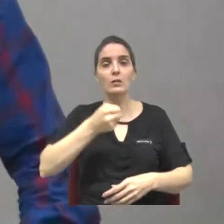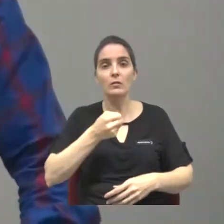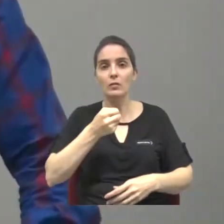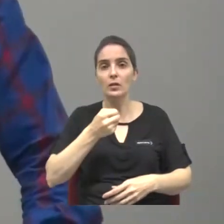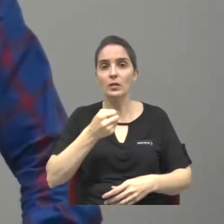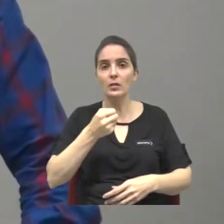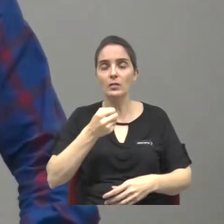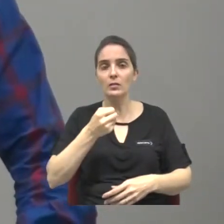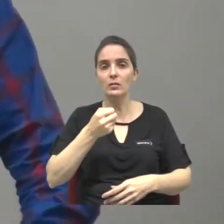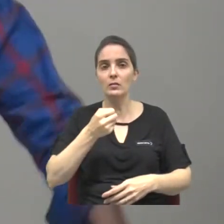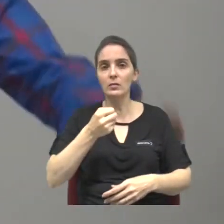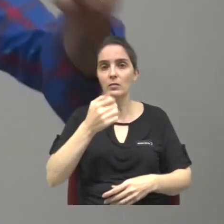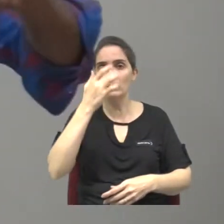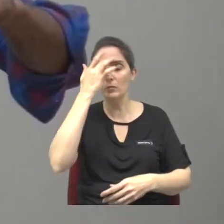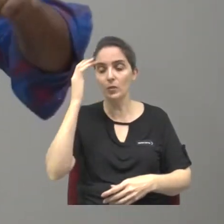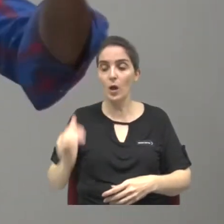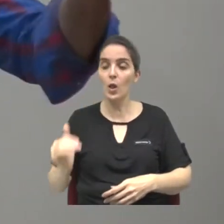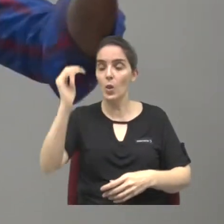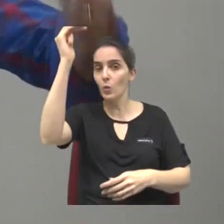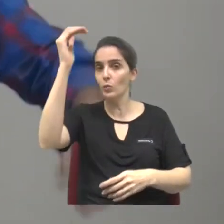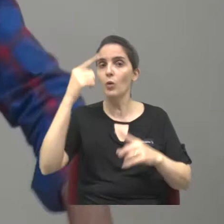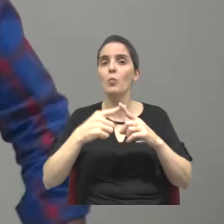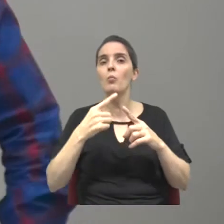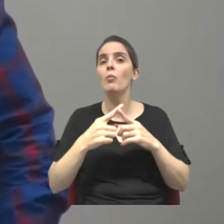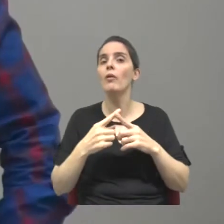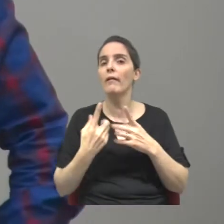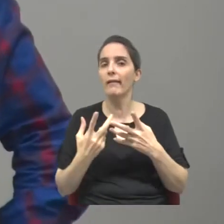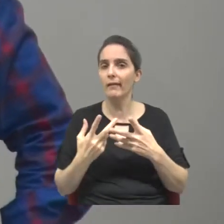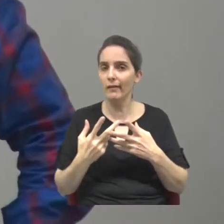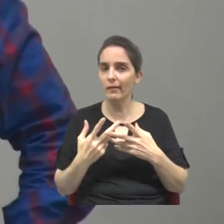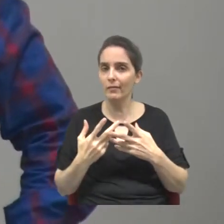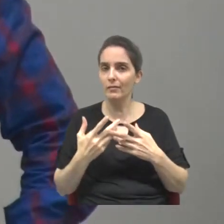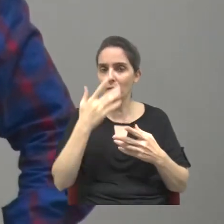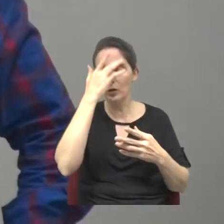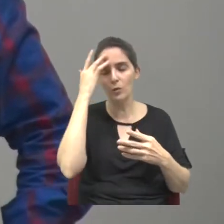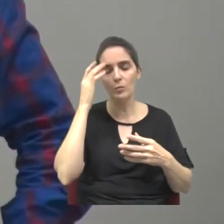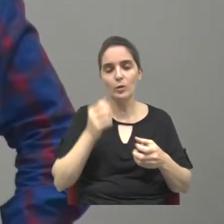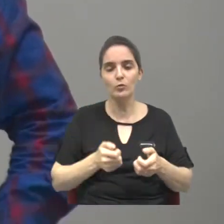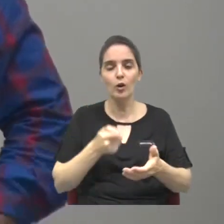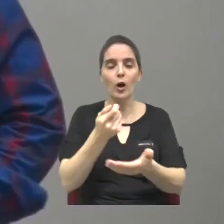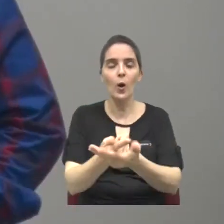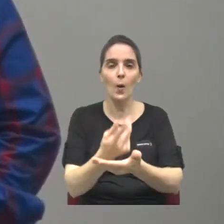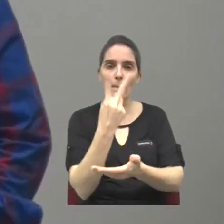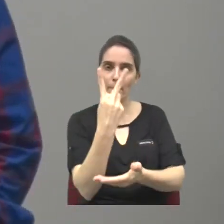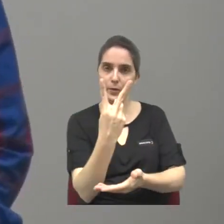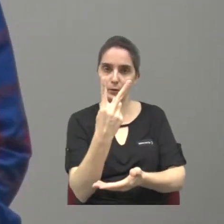presente. Por quê? Evita do cara levar a bebida alcoólica para o menor.